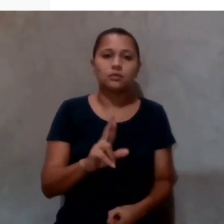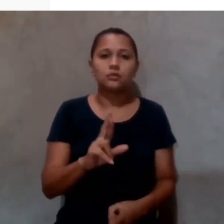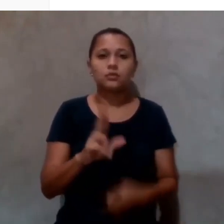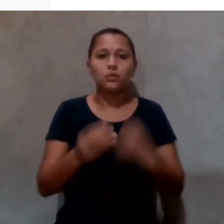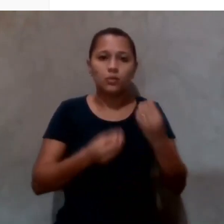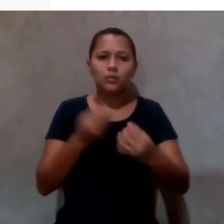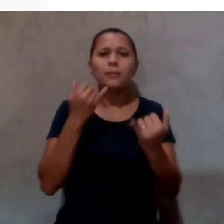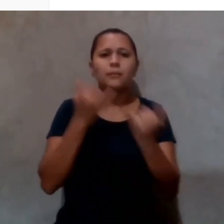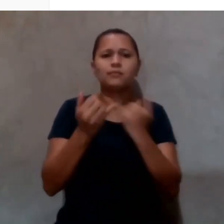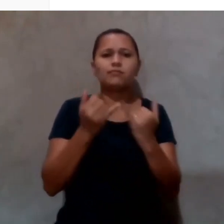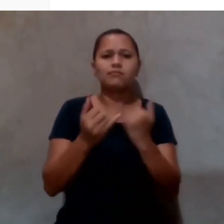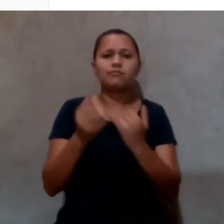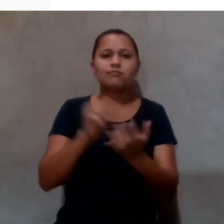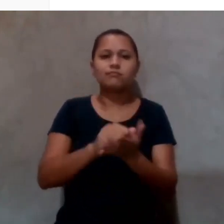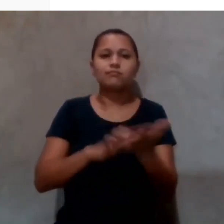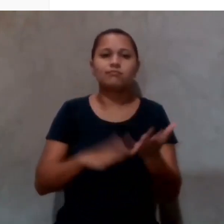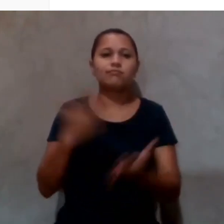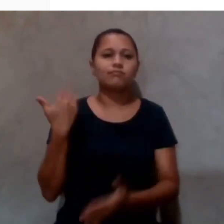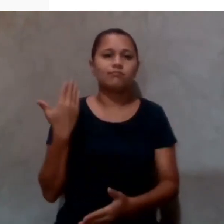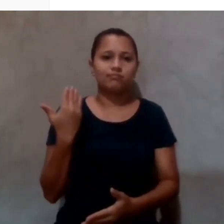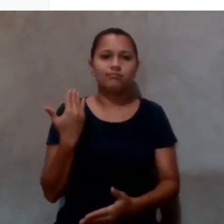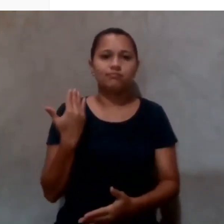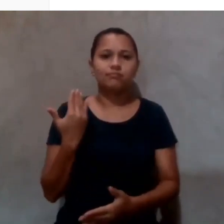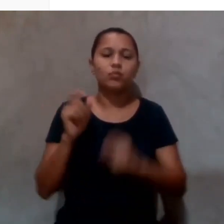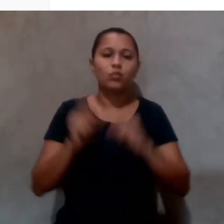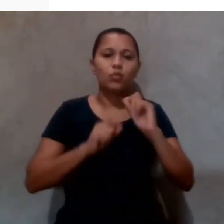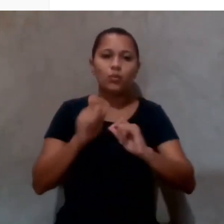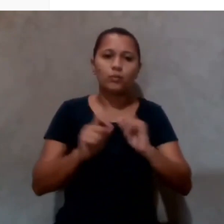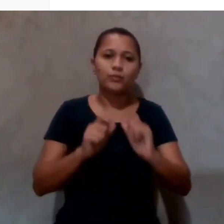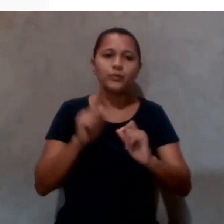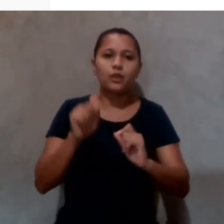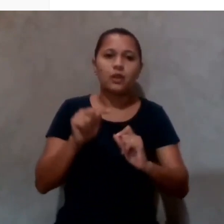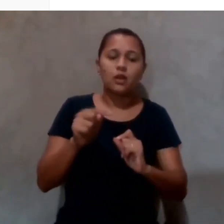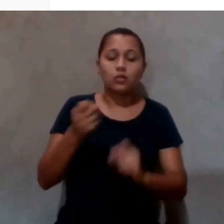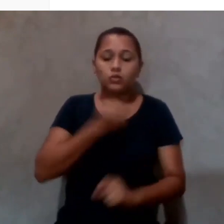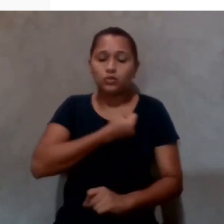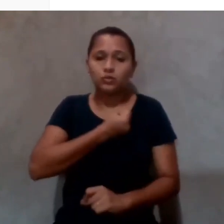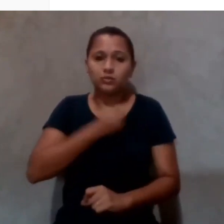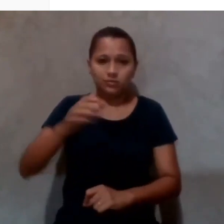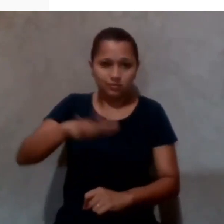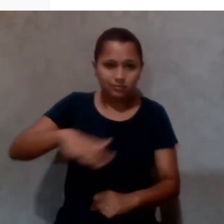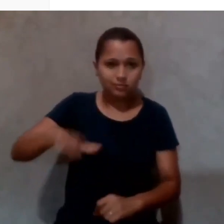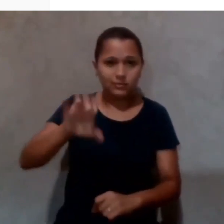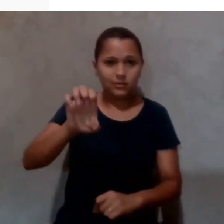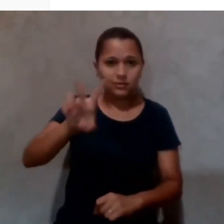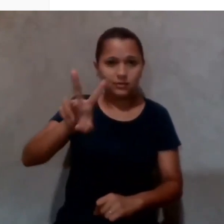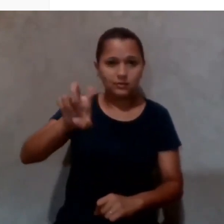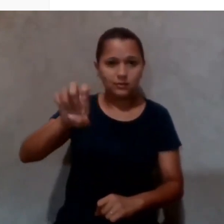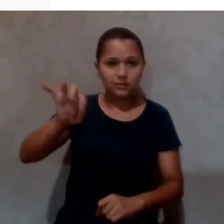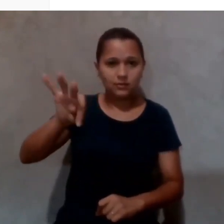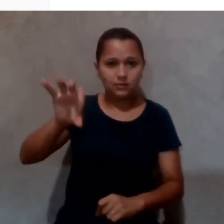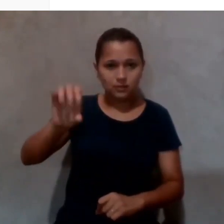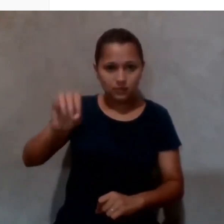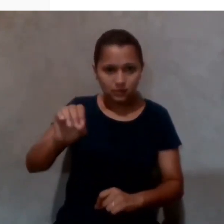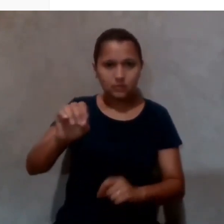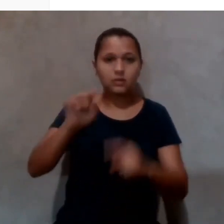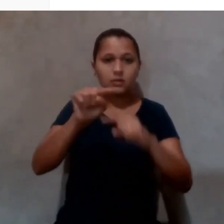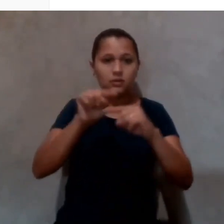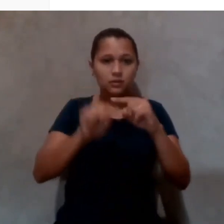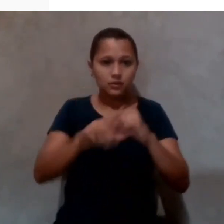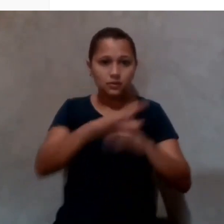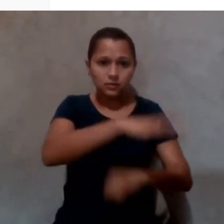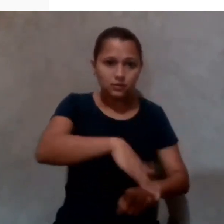do espaço amostral para poder encontrar a probabilidade de ocorrer o evento.